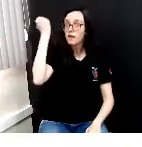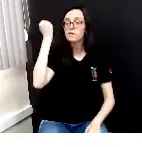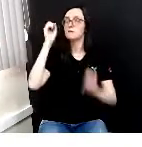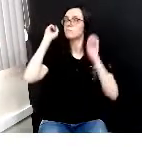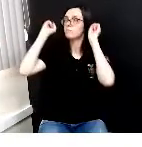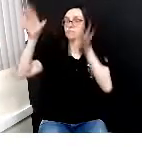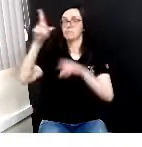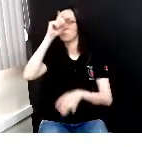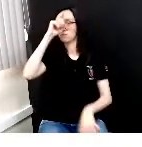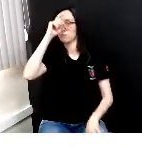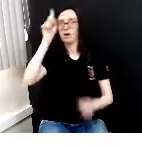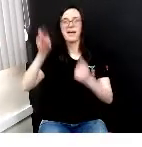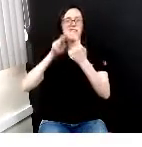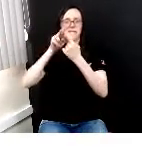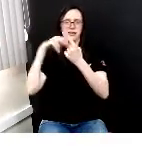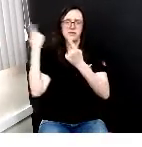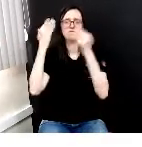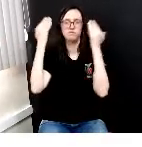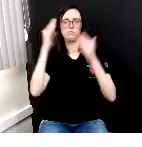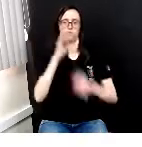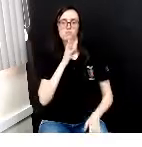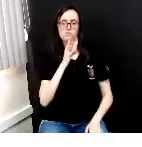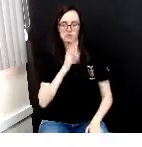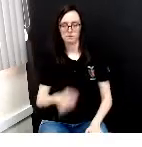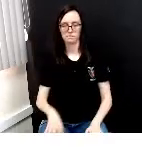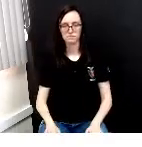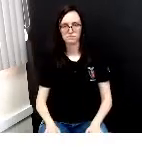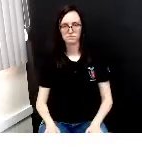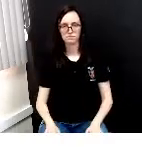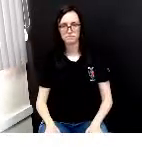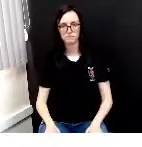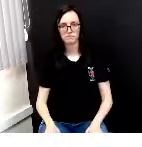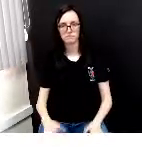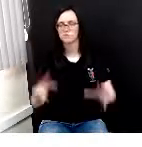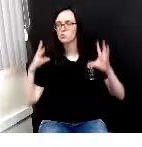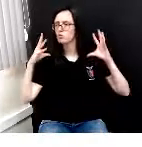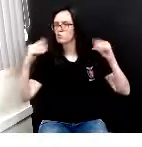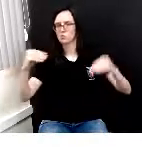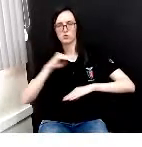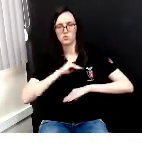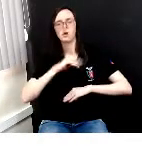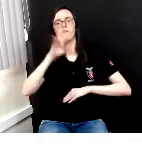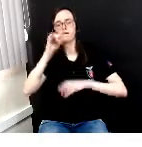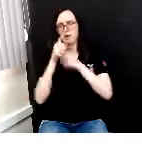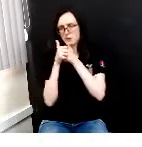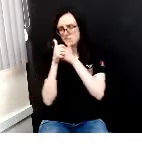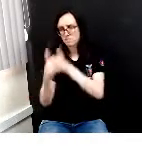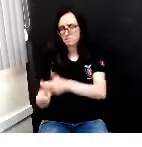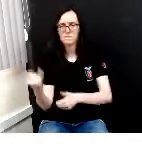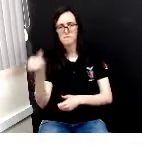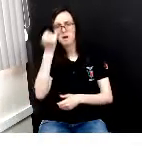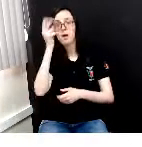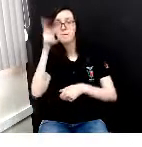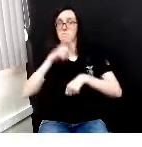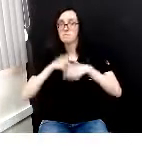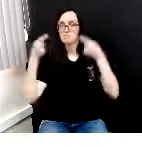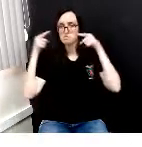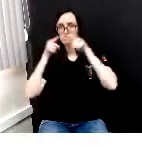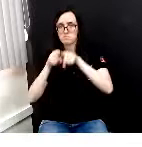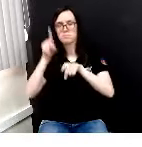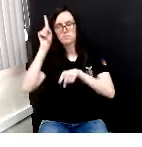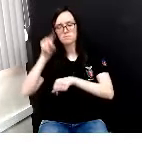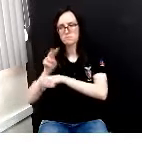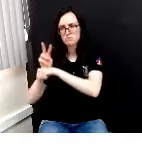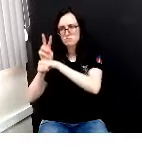hospitais de referência após avaliação. Todos os casos serão acompanhados concomitantemente pela